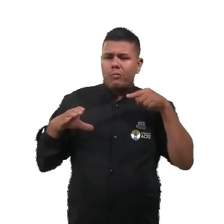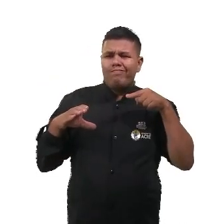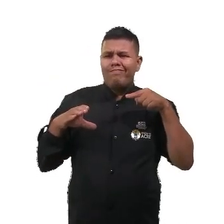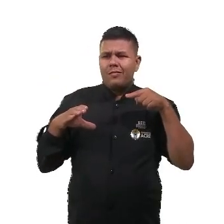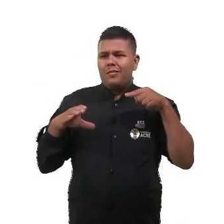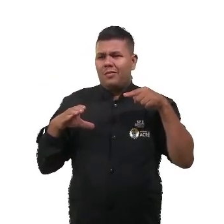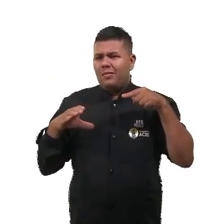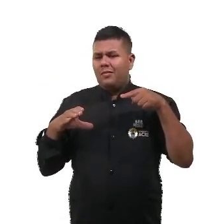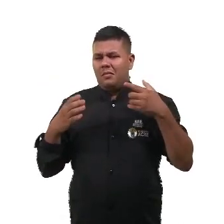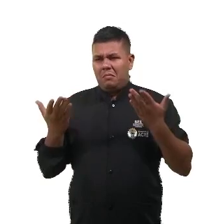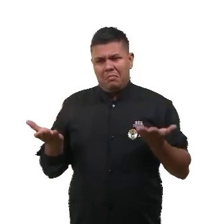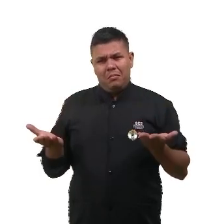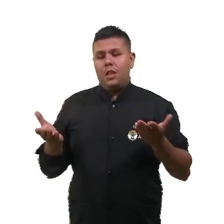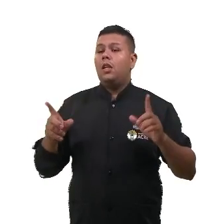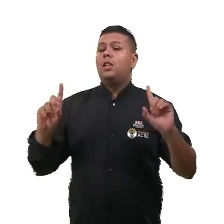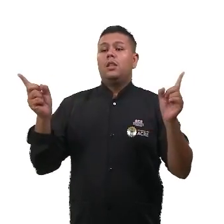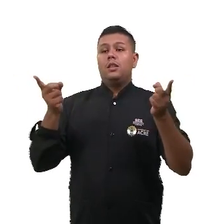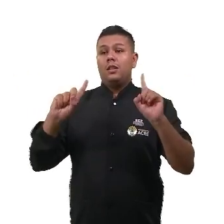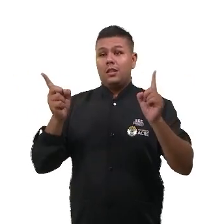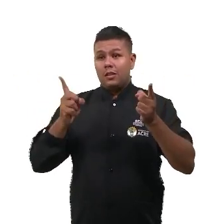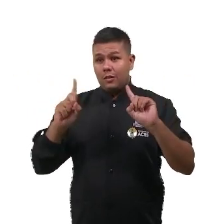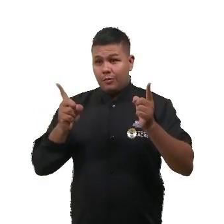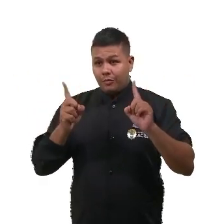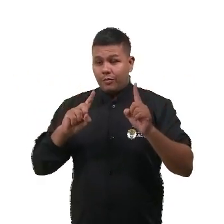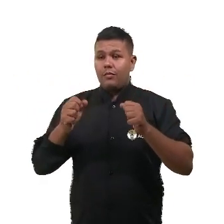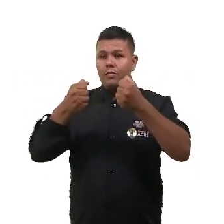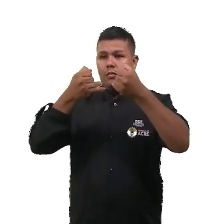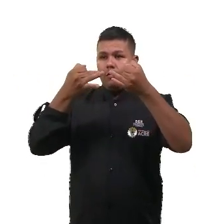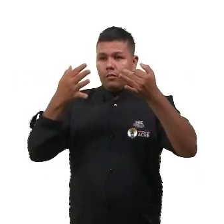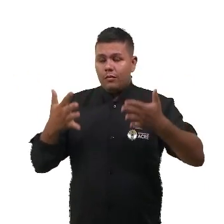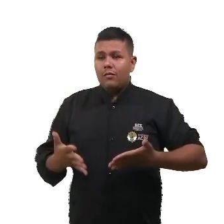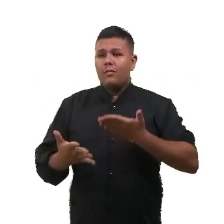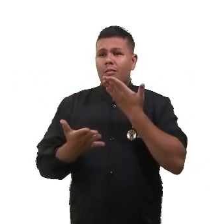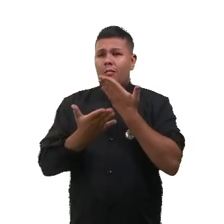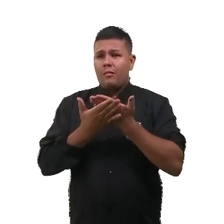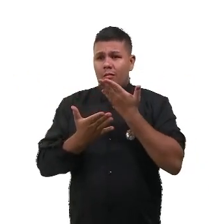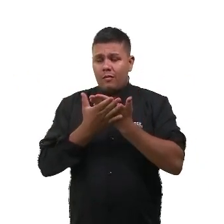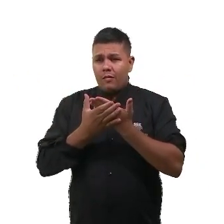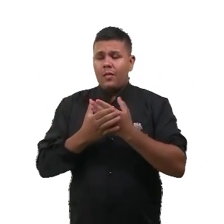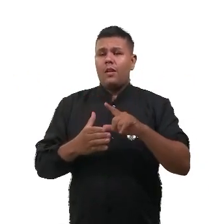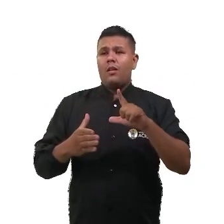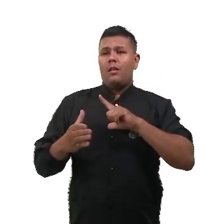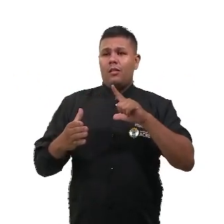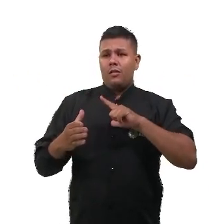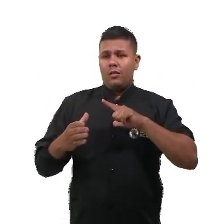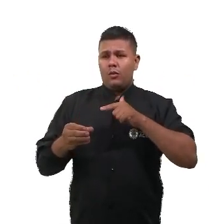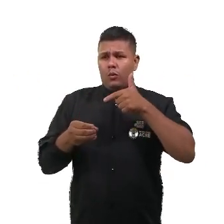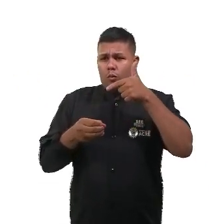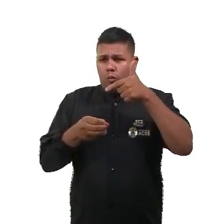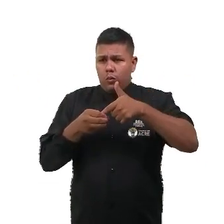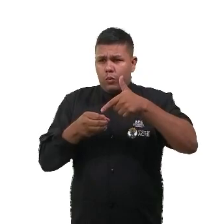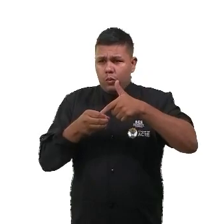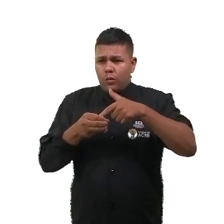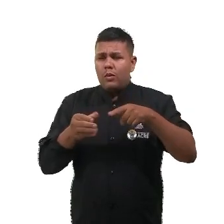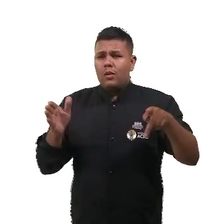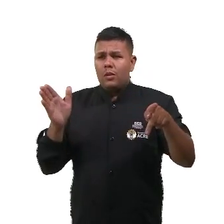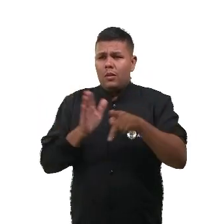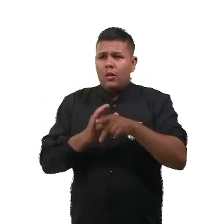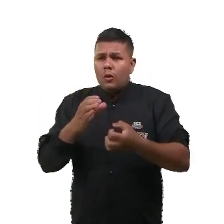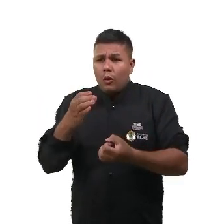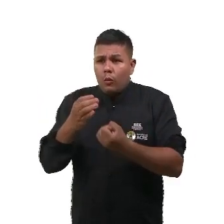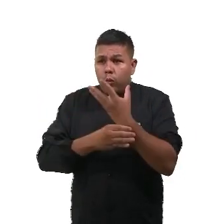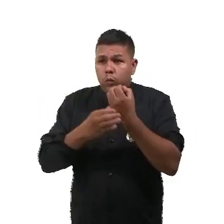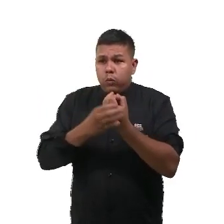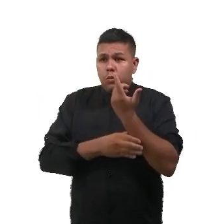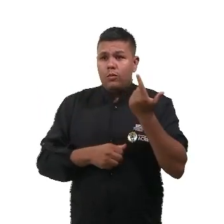é fóssil? Não, pessoal, nós já falamos nas nossas aulas que eu tenho combustíveis que são de origens renováveis